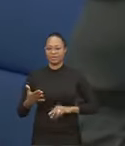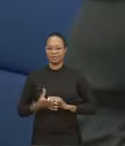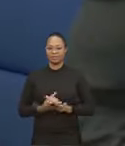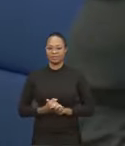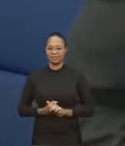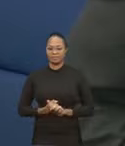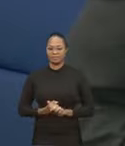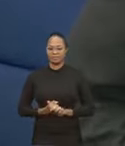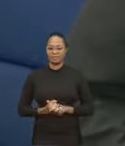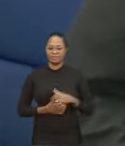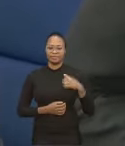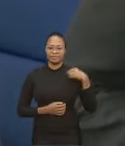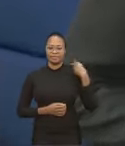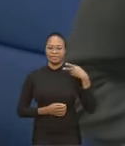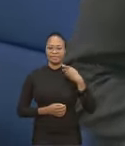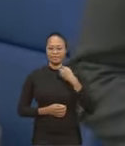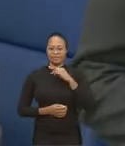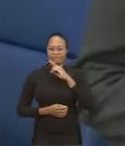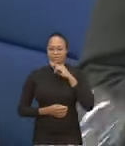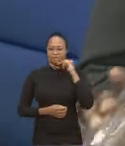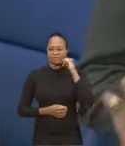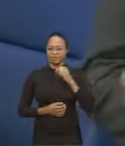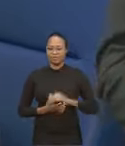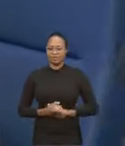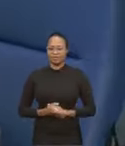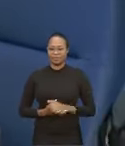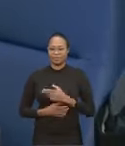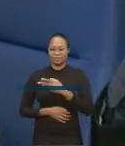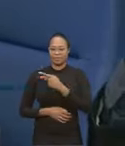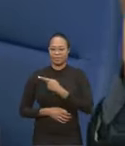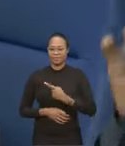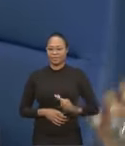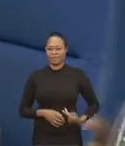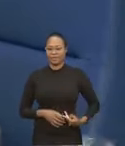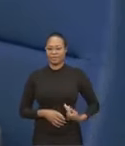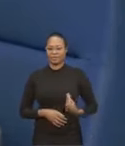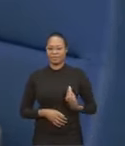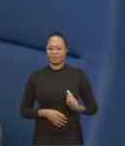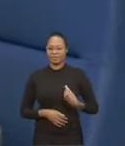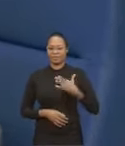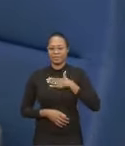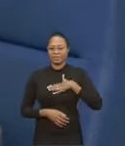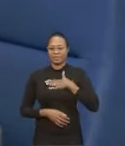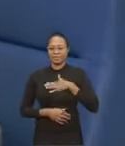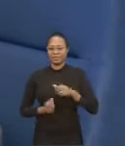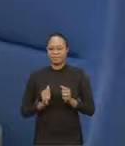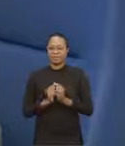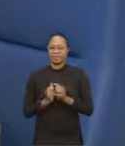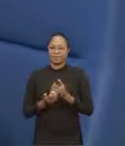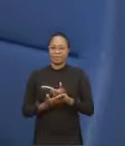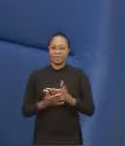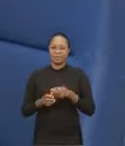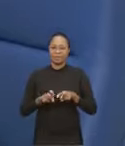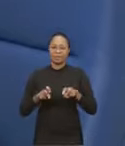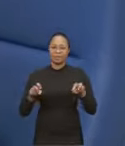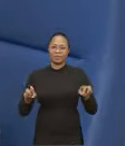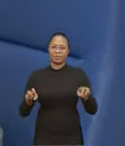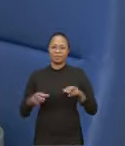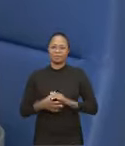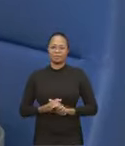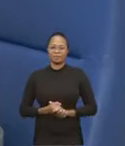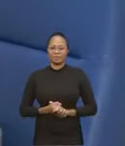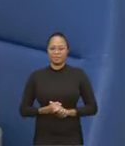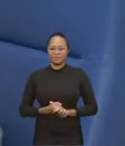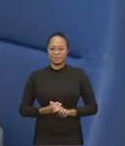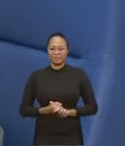Vereador Niltinho, Vossa Excelência presidindo essa sessão ordinária de hoje, um prazer também estar ao seu lado aqui na mesa, ao lado da